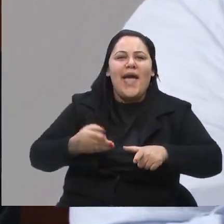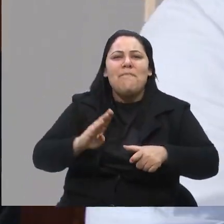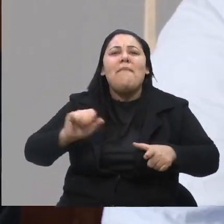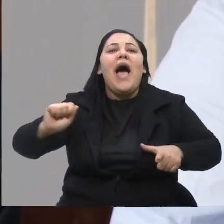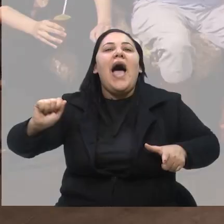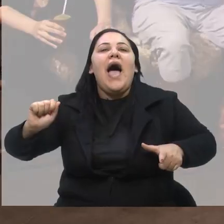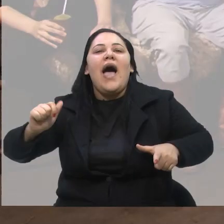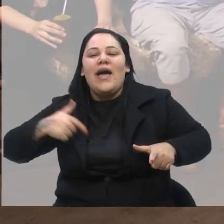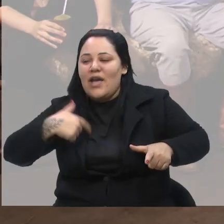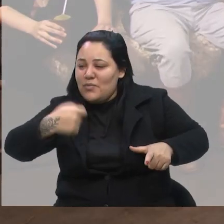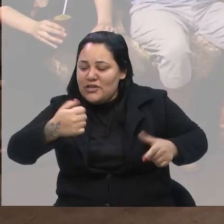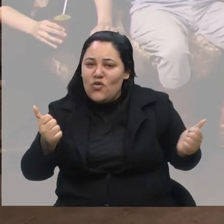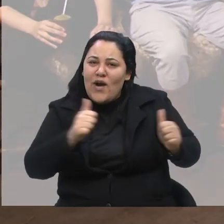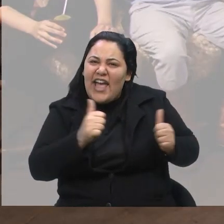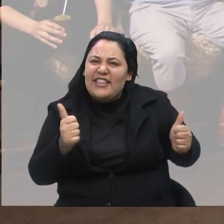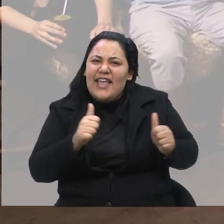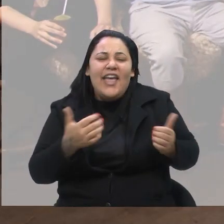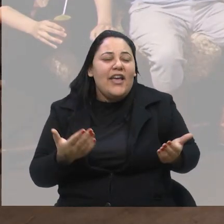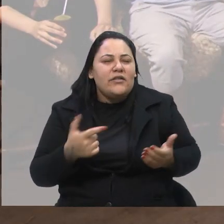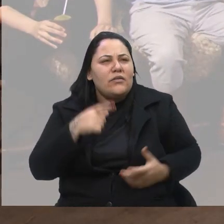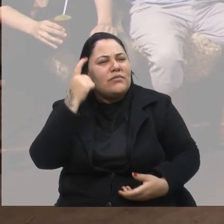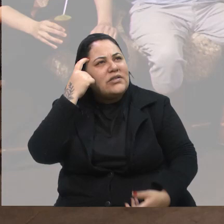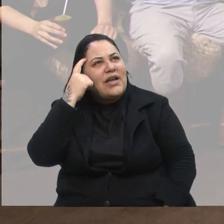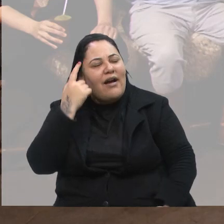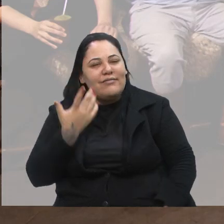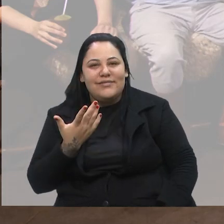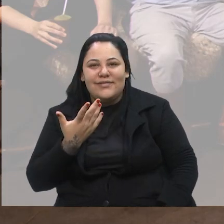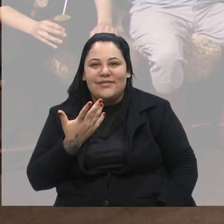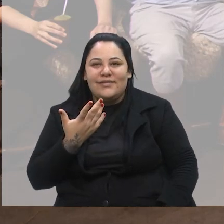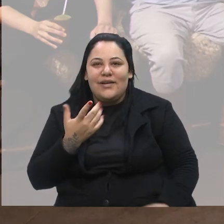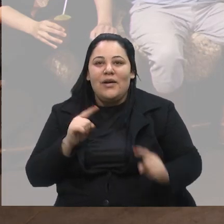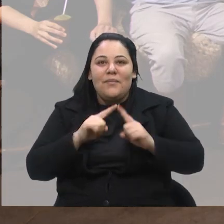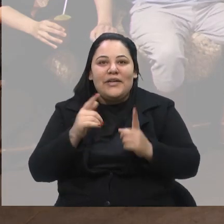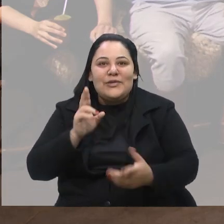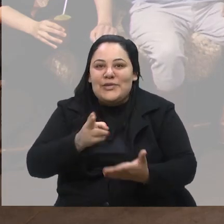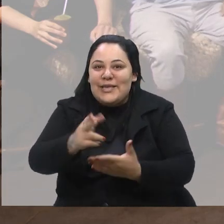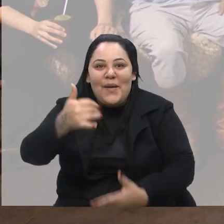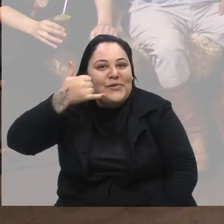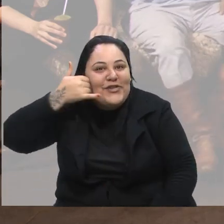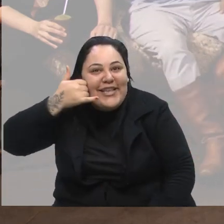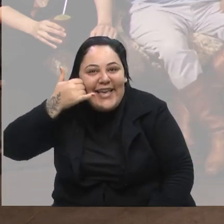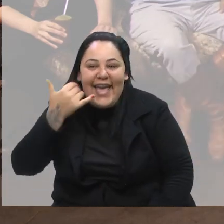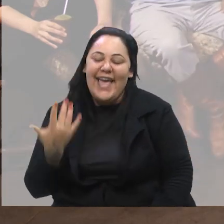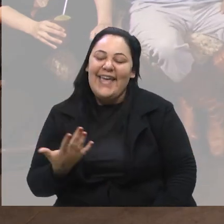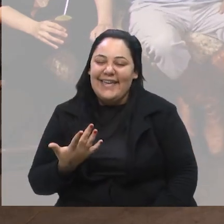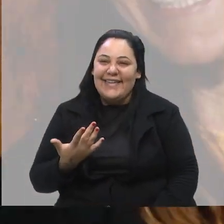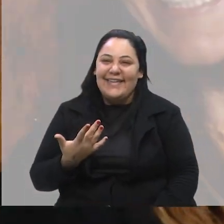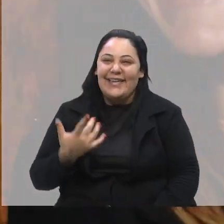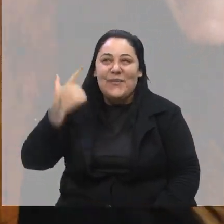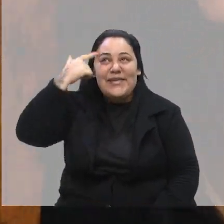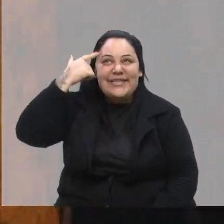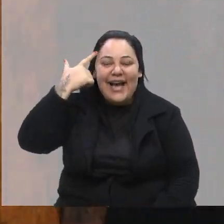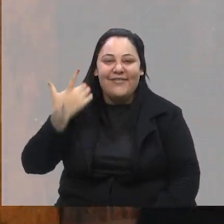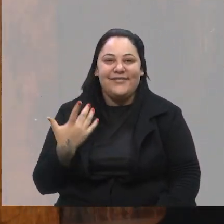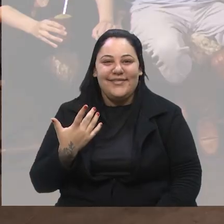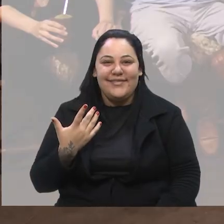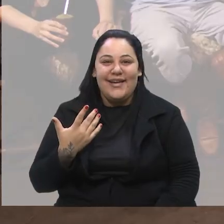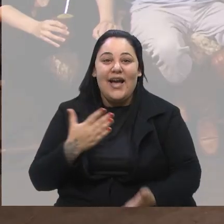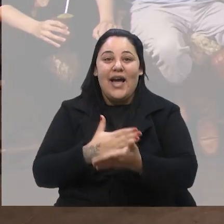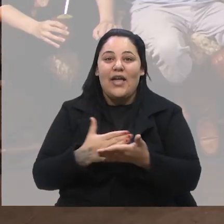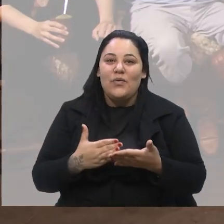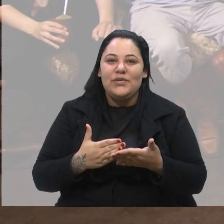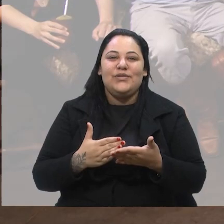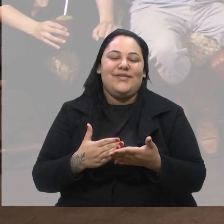cara, às vezes eu preciso de um gaiteiro e tal. Daí eu ficava pensando, mas quantas vezes eu te liguei, rapaz? Sabe? E daí começou,